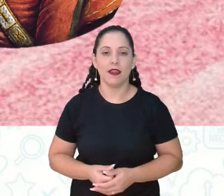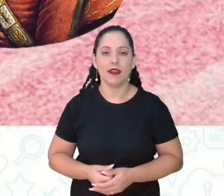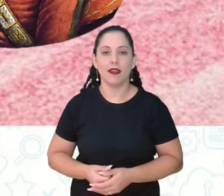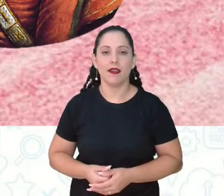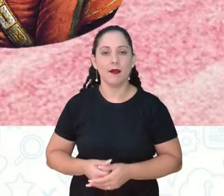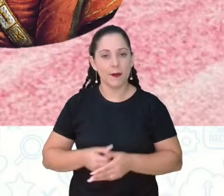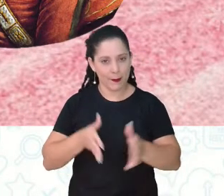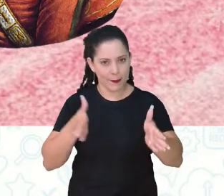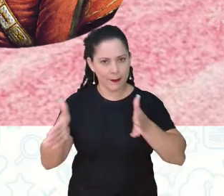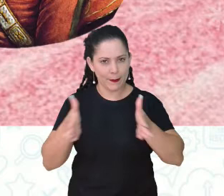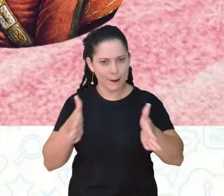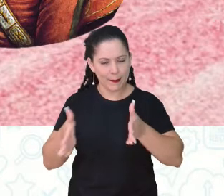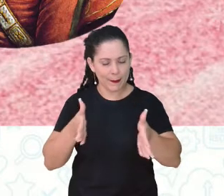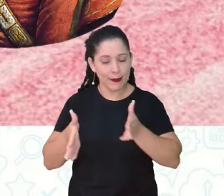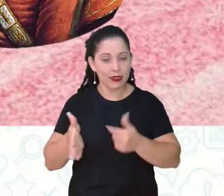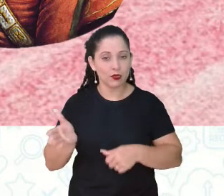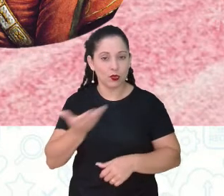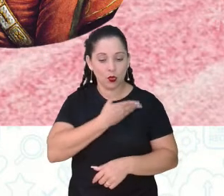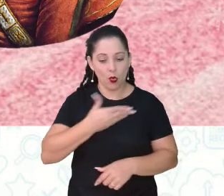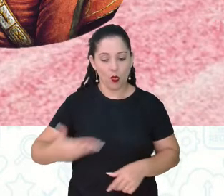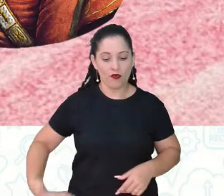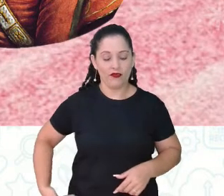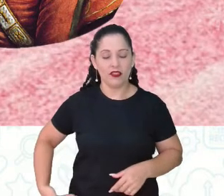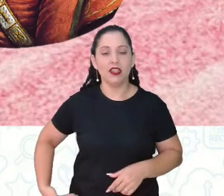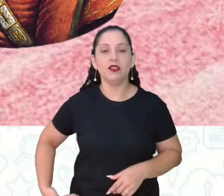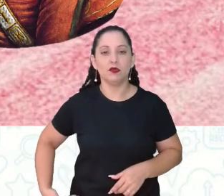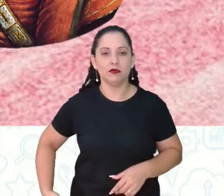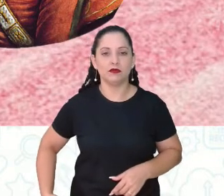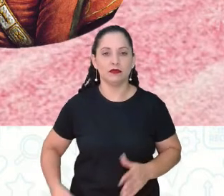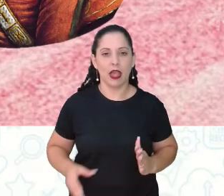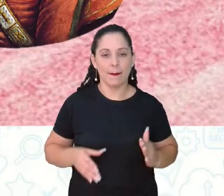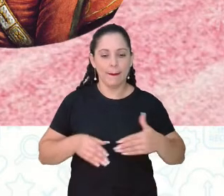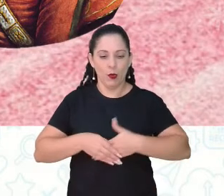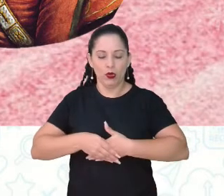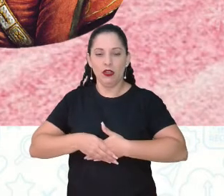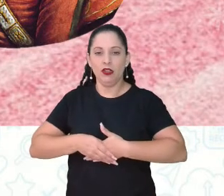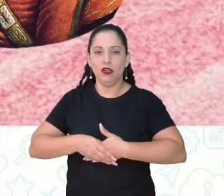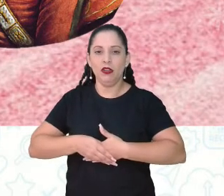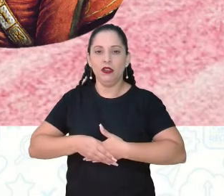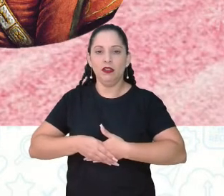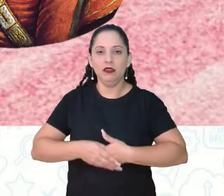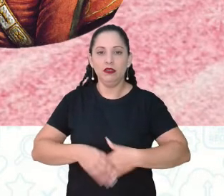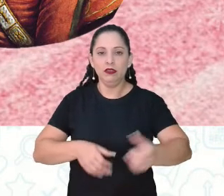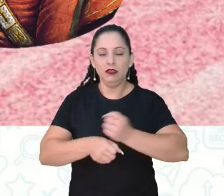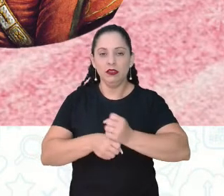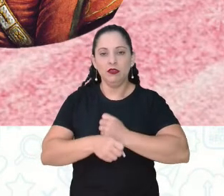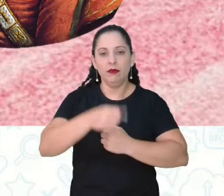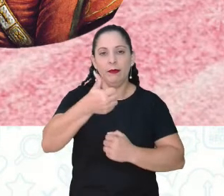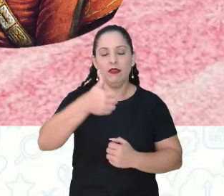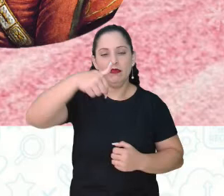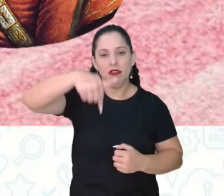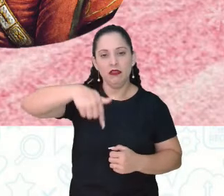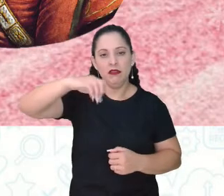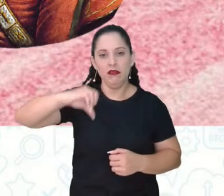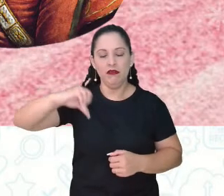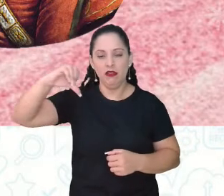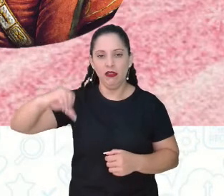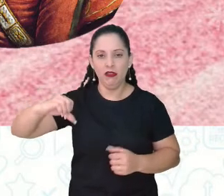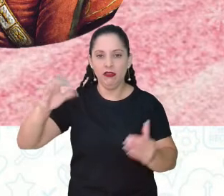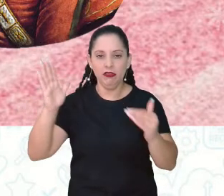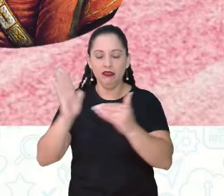de Napoleão foi chamado governo do consulado, né, que se deu aí de 1799